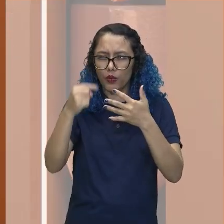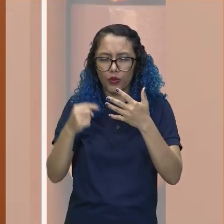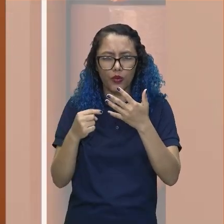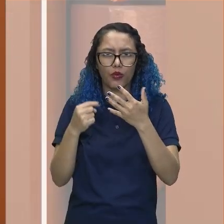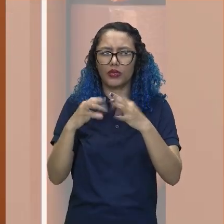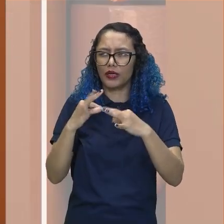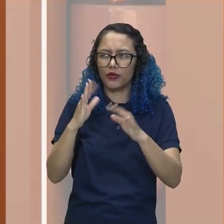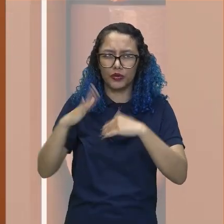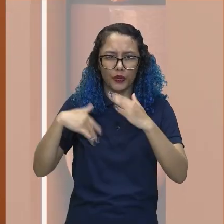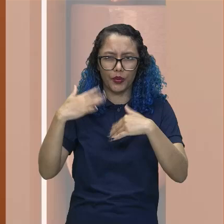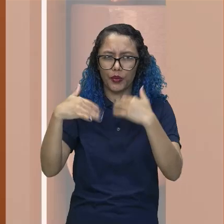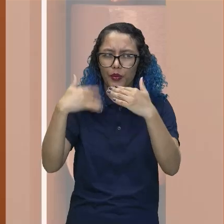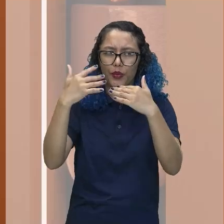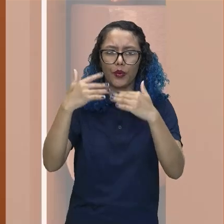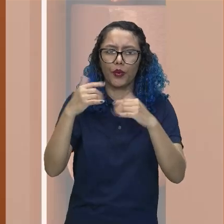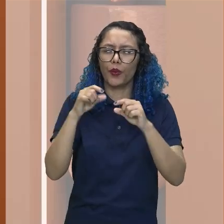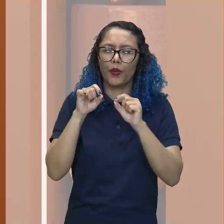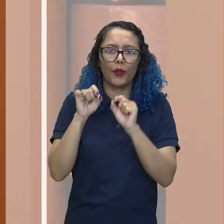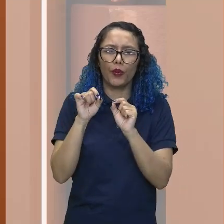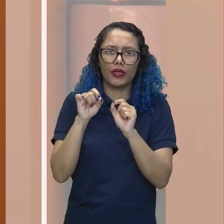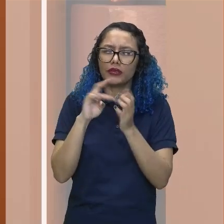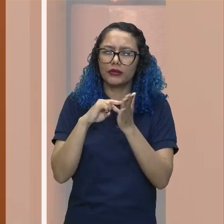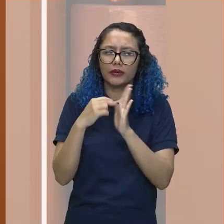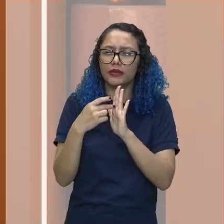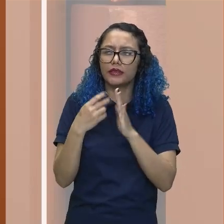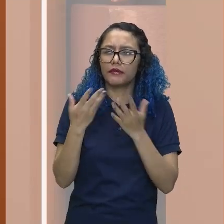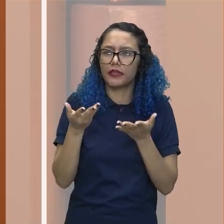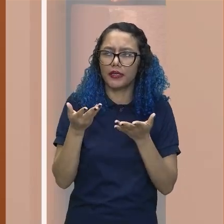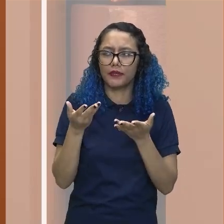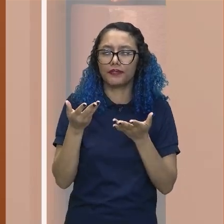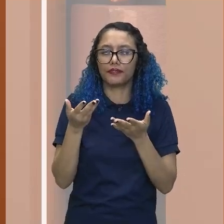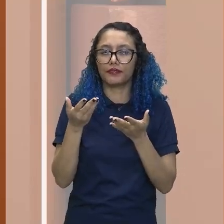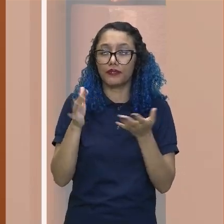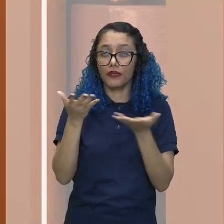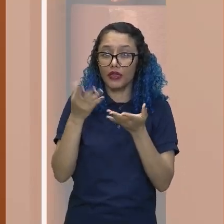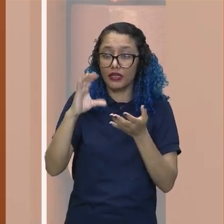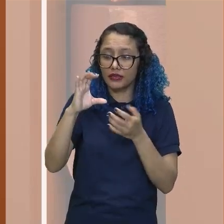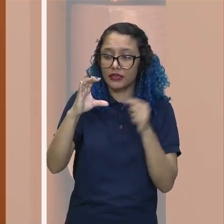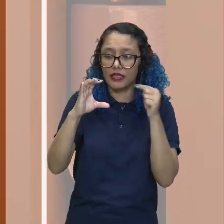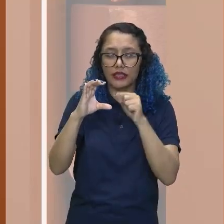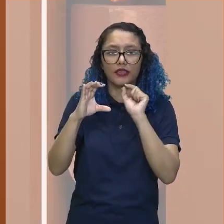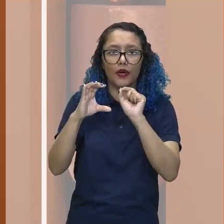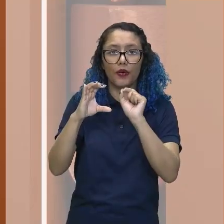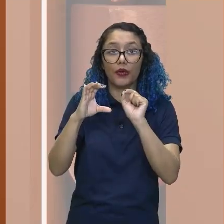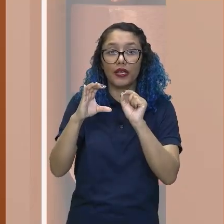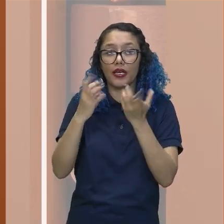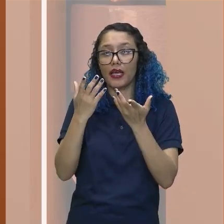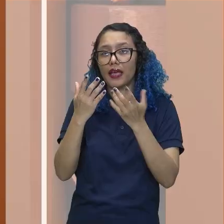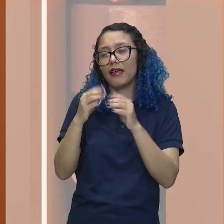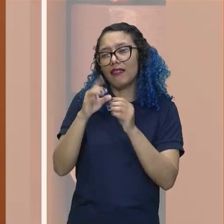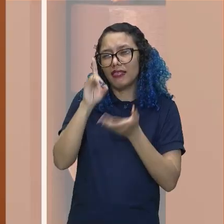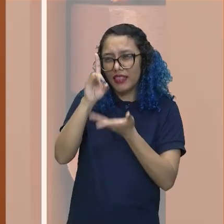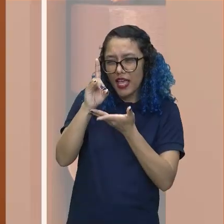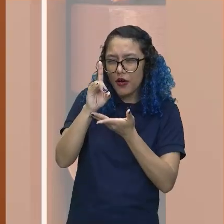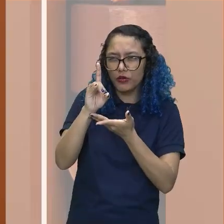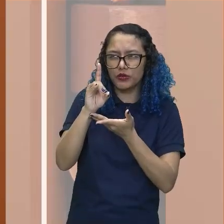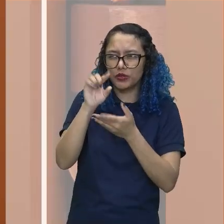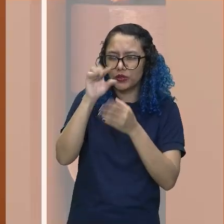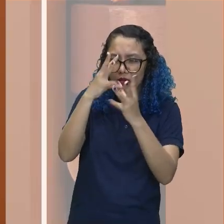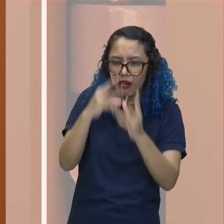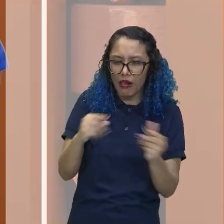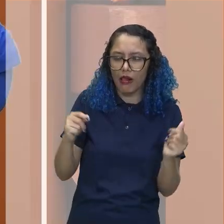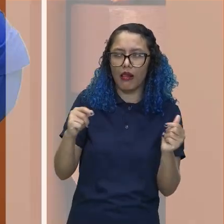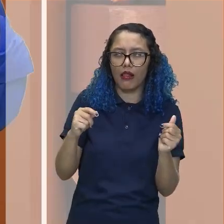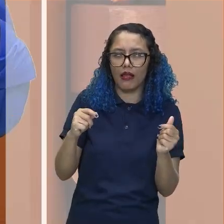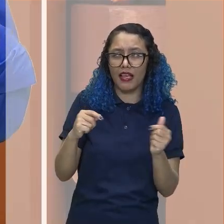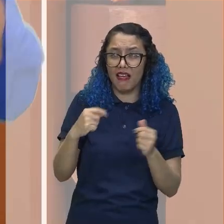tecnológicos, nada mais, nada menos, chegou a matar Deus. A ciência matou Deus. Quem matou Deus não foi